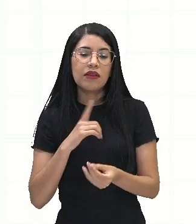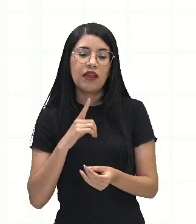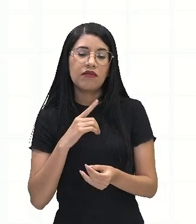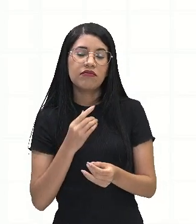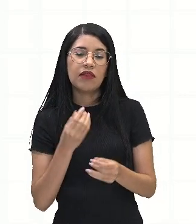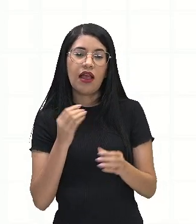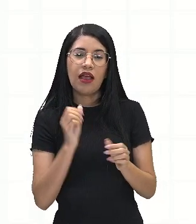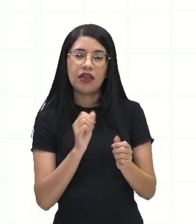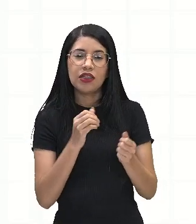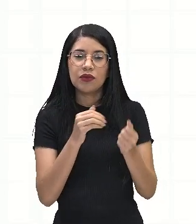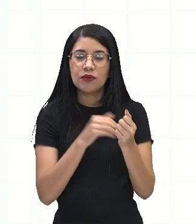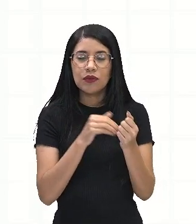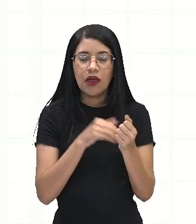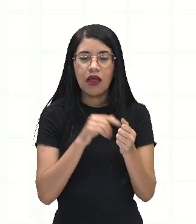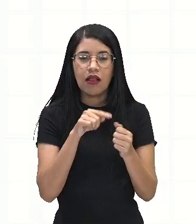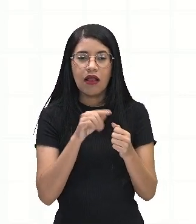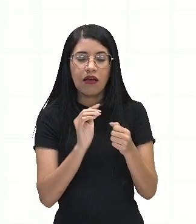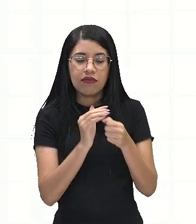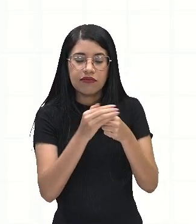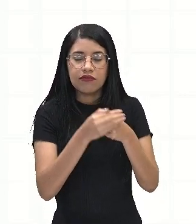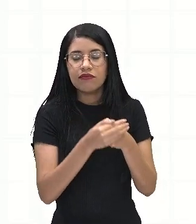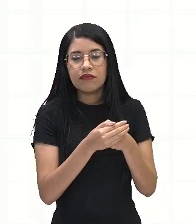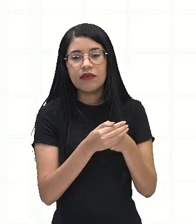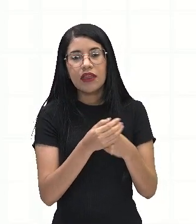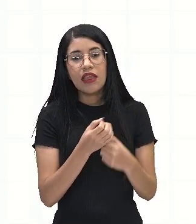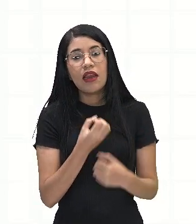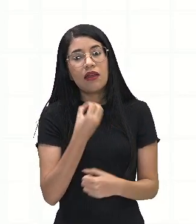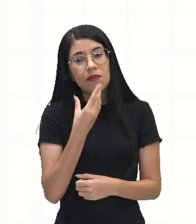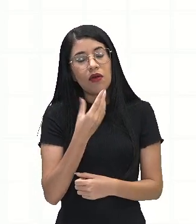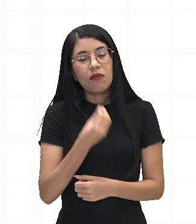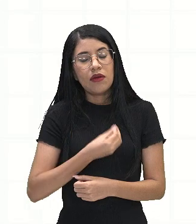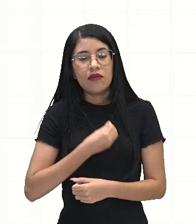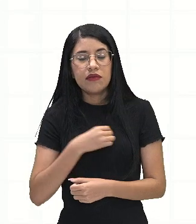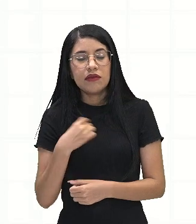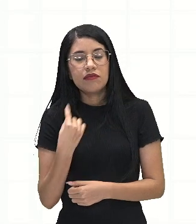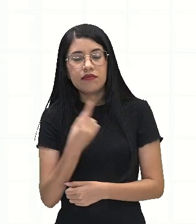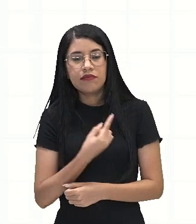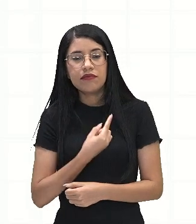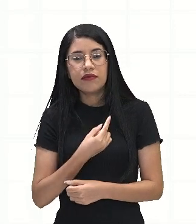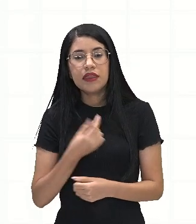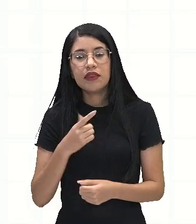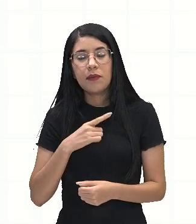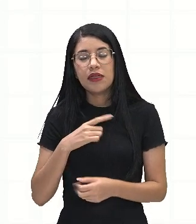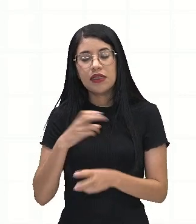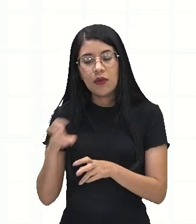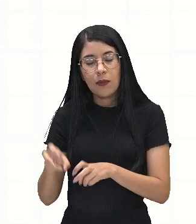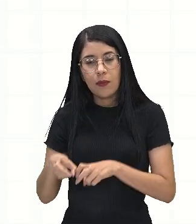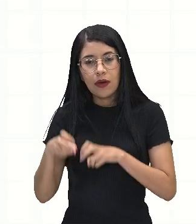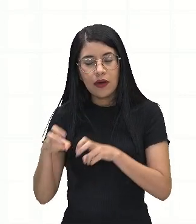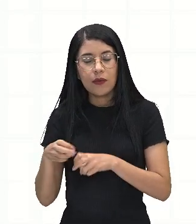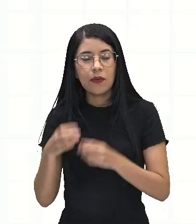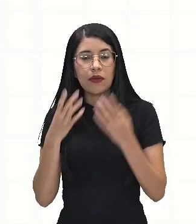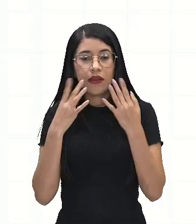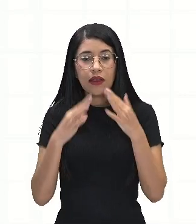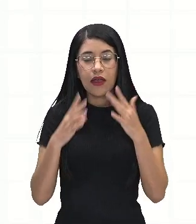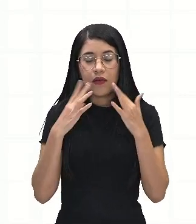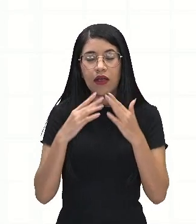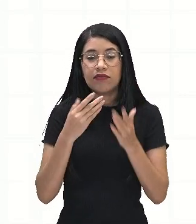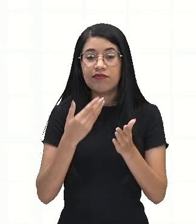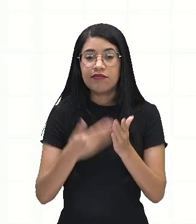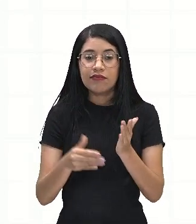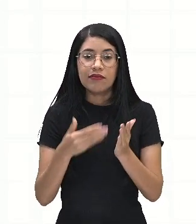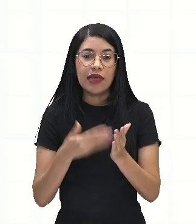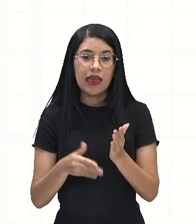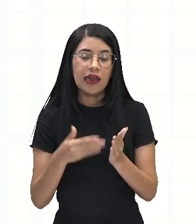o bem que aquilo poderia causar, fornecer para a gente. Então, são recursos naturais que são